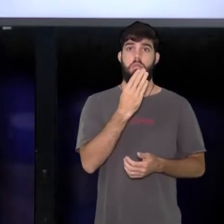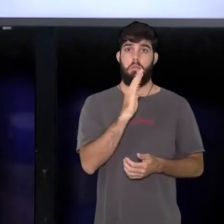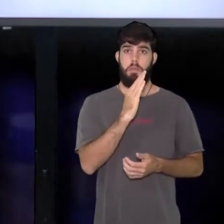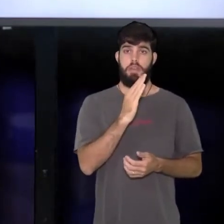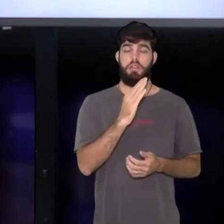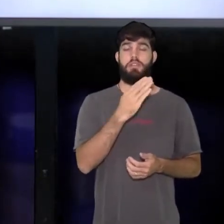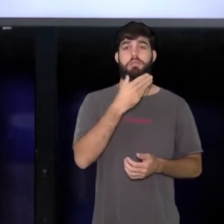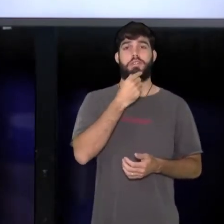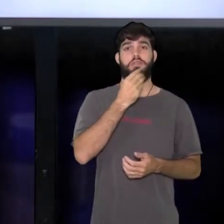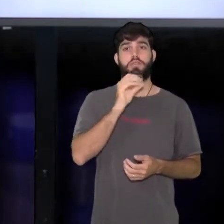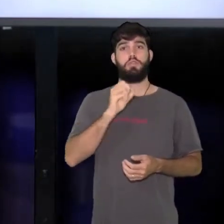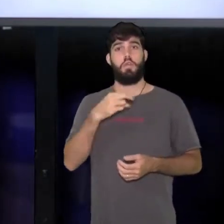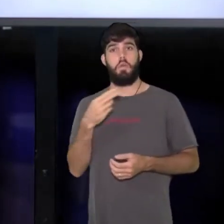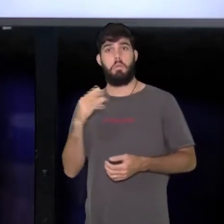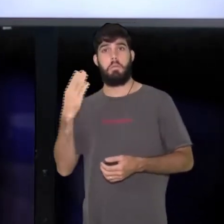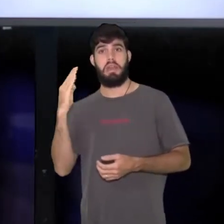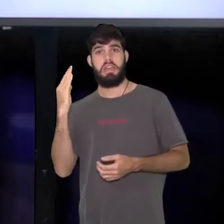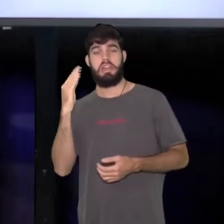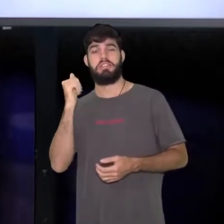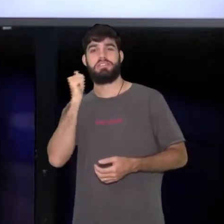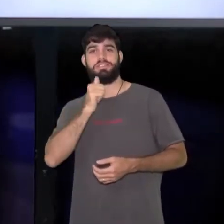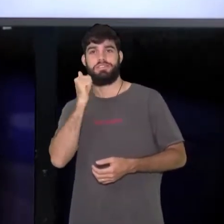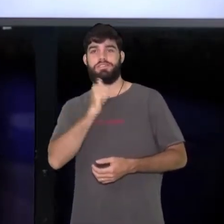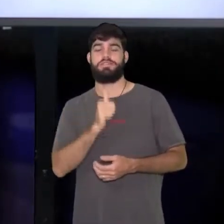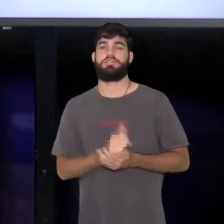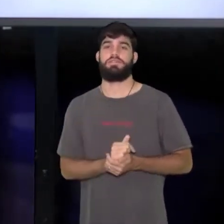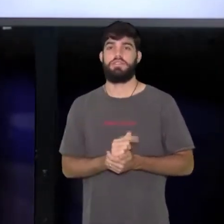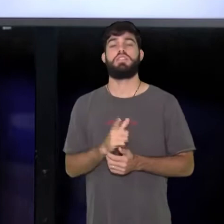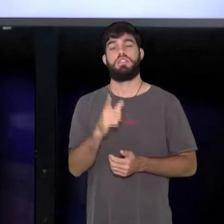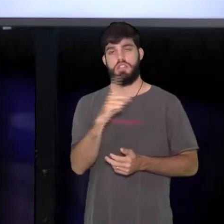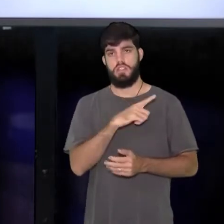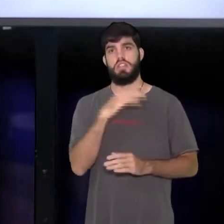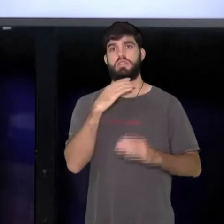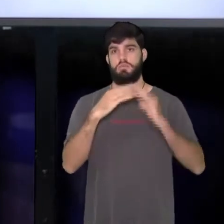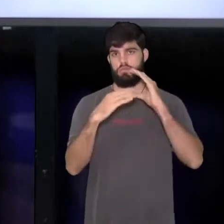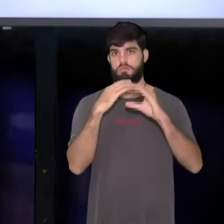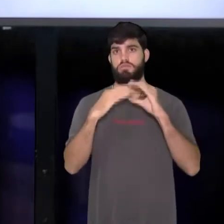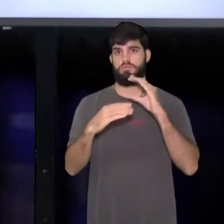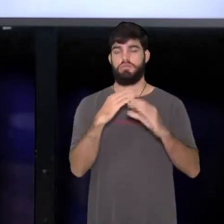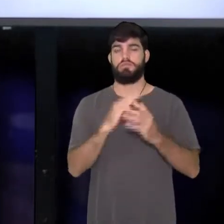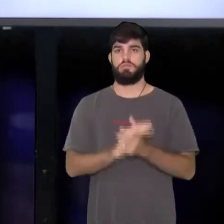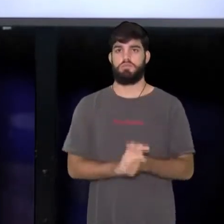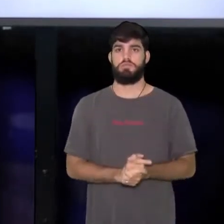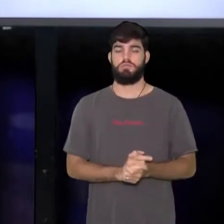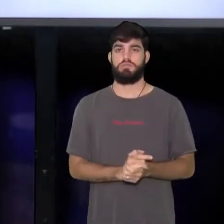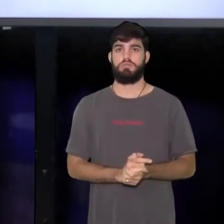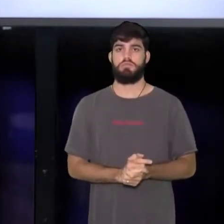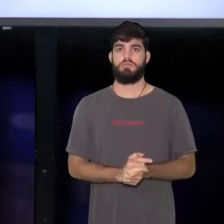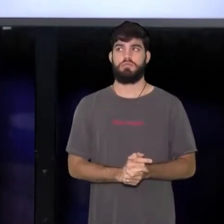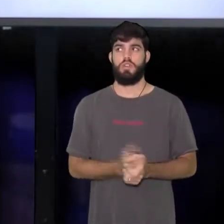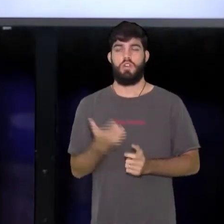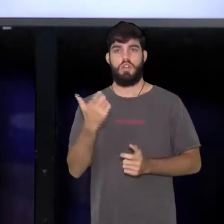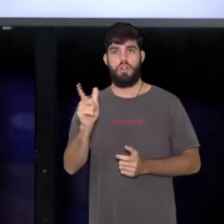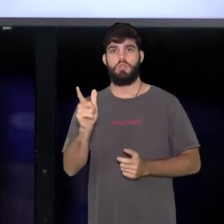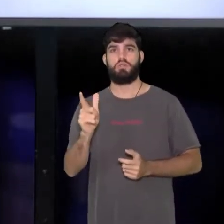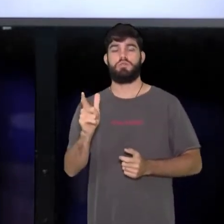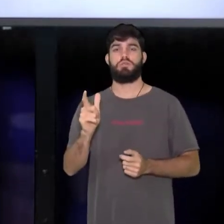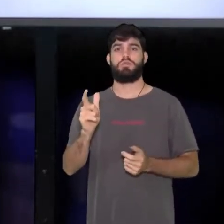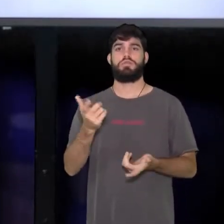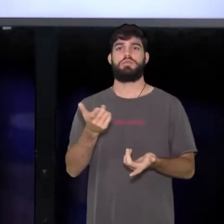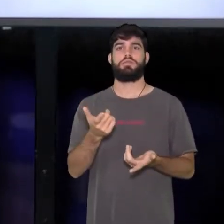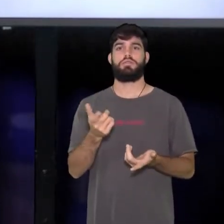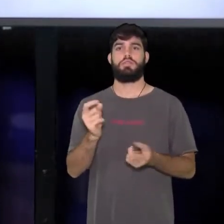ou feminino. Ou seja, existe comunicação fora das palavras. Olha outro sinal